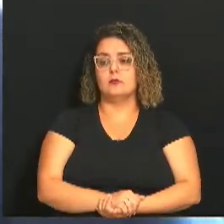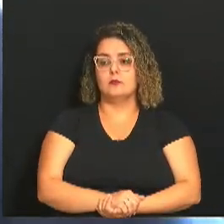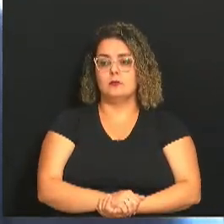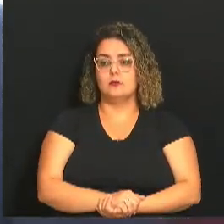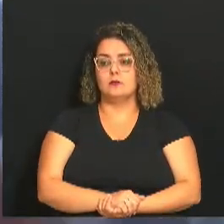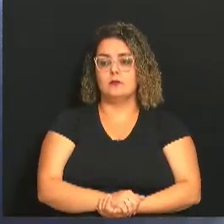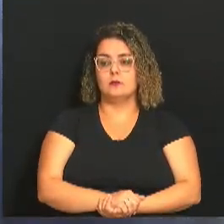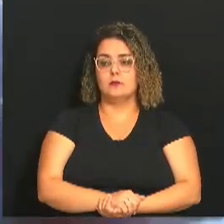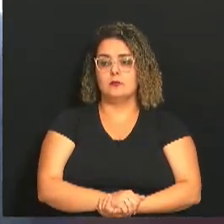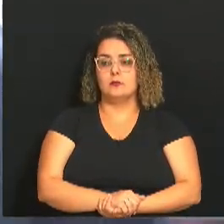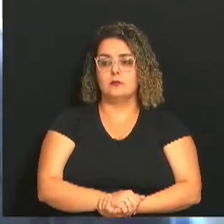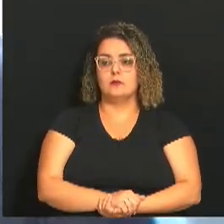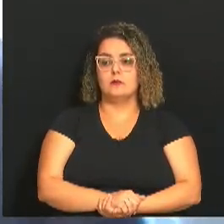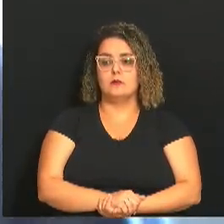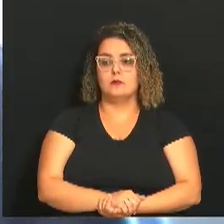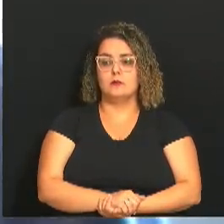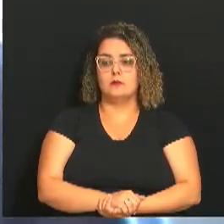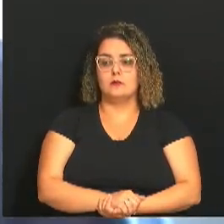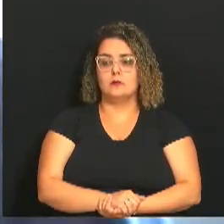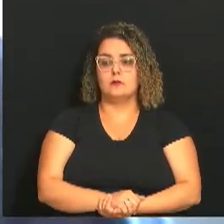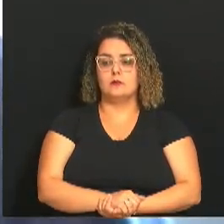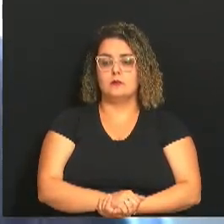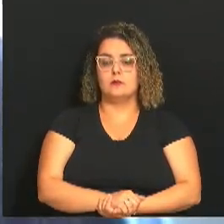buscar na população